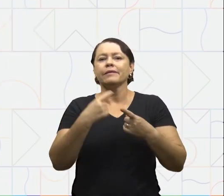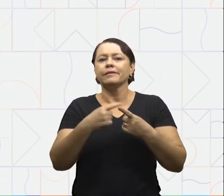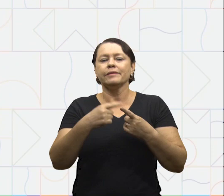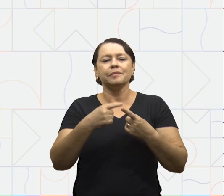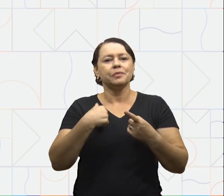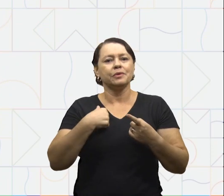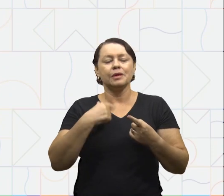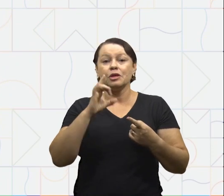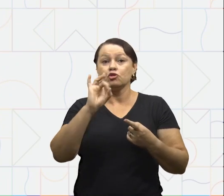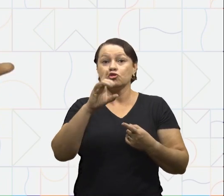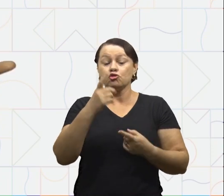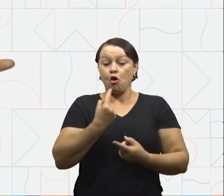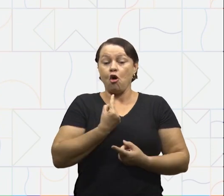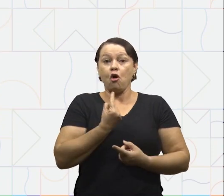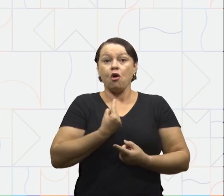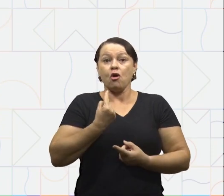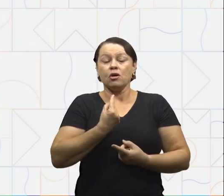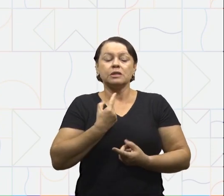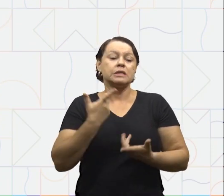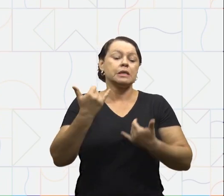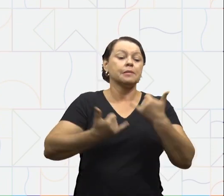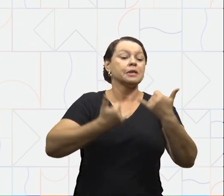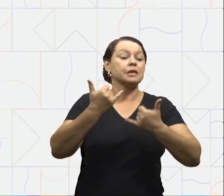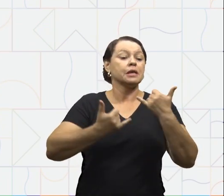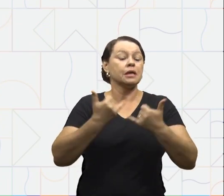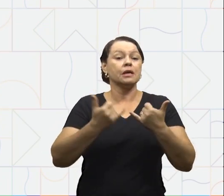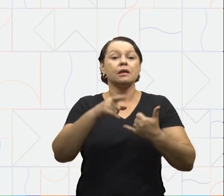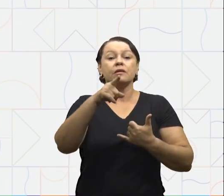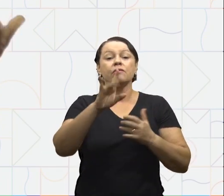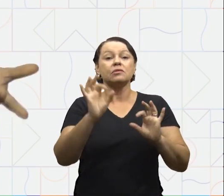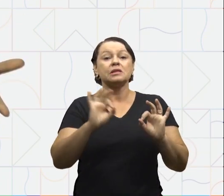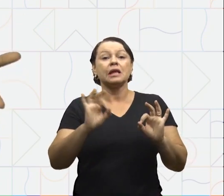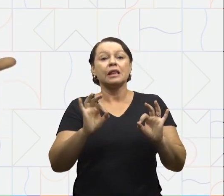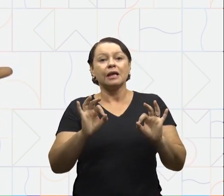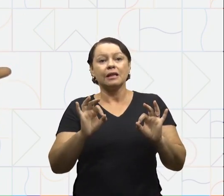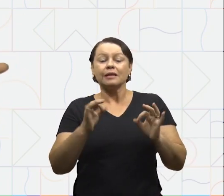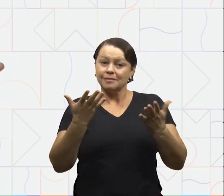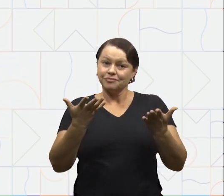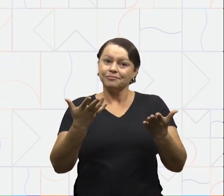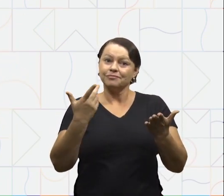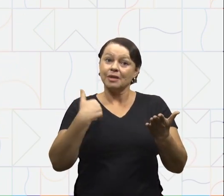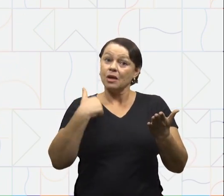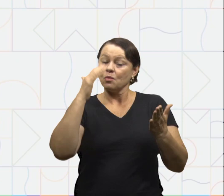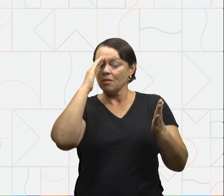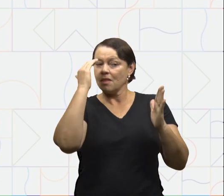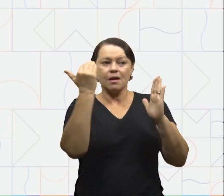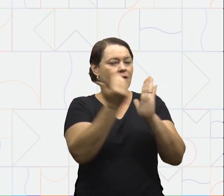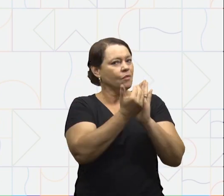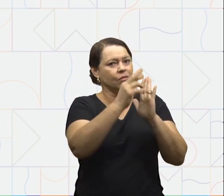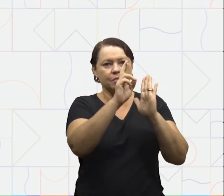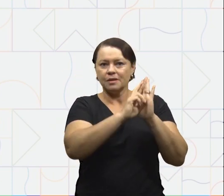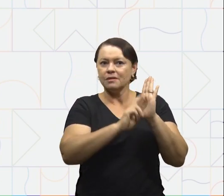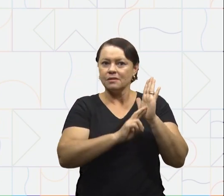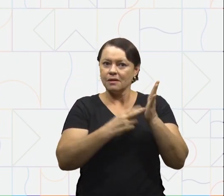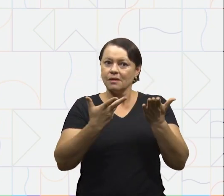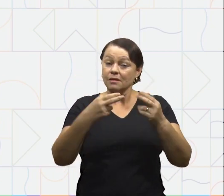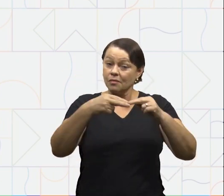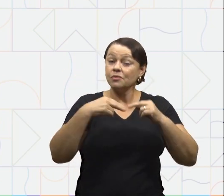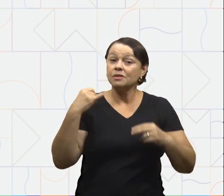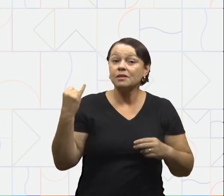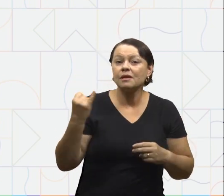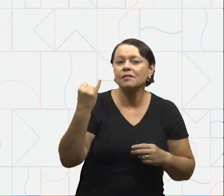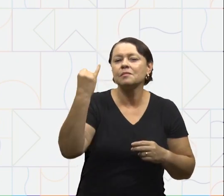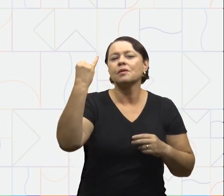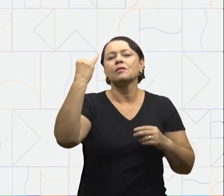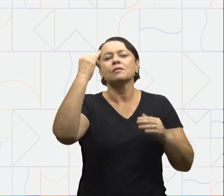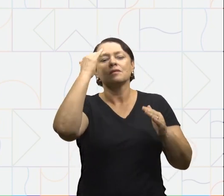eu não deixei você jogar. É verdade, eu não segui as regras e o jogo não deu certo. Por isso, devemos seguir direitinho